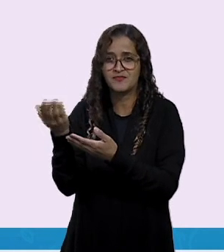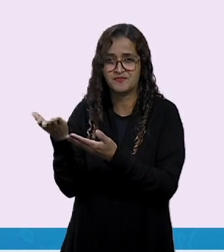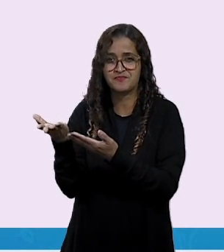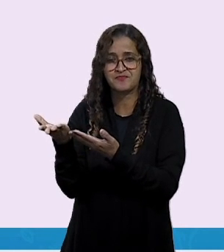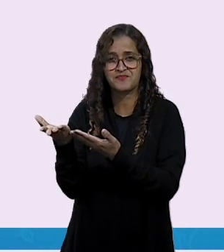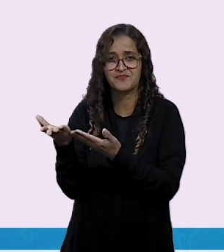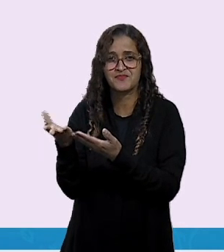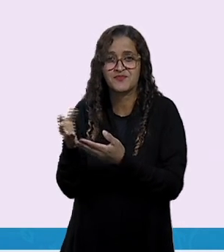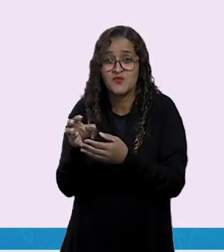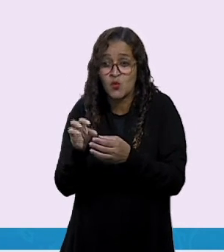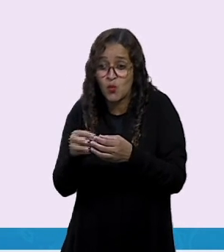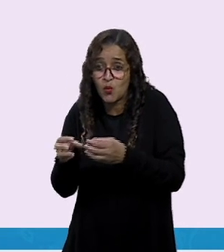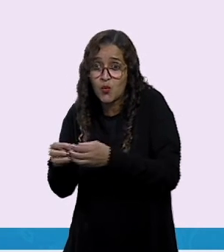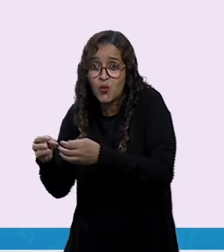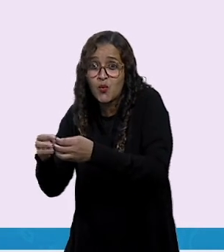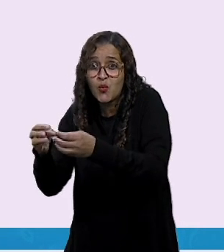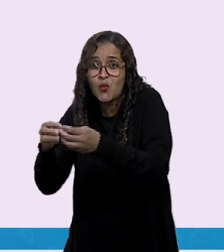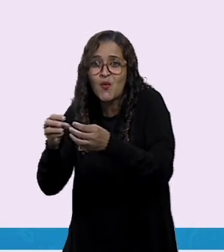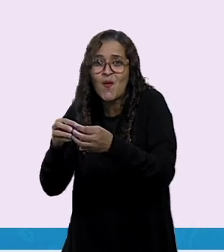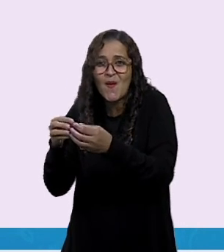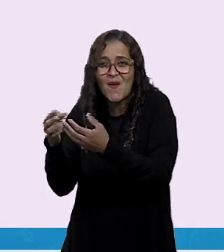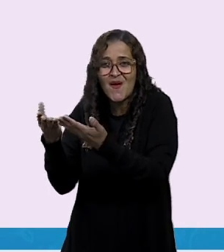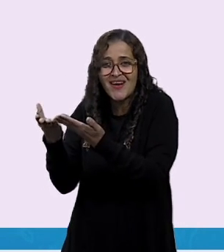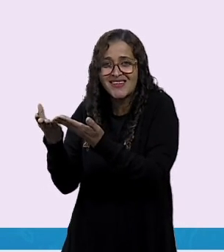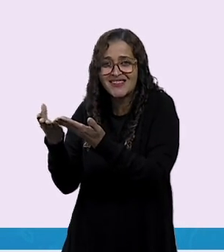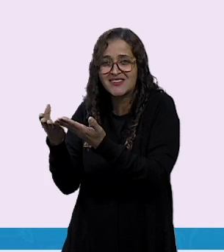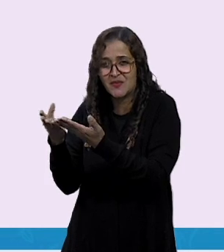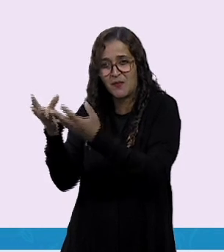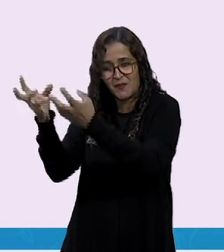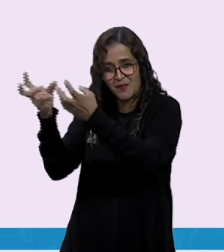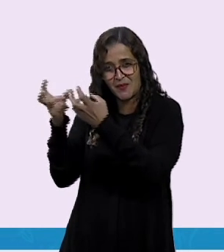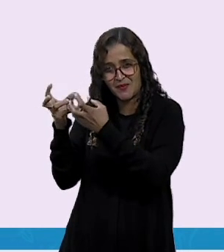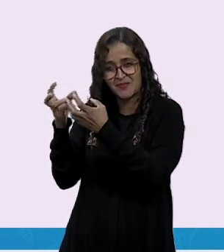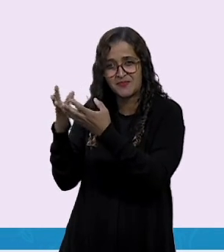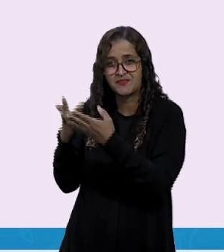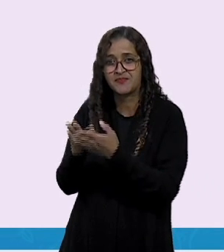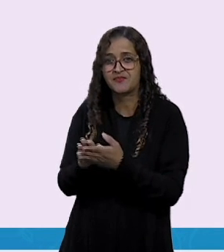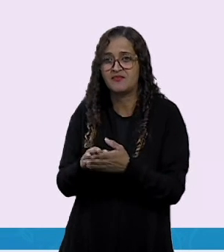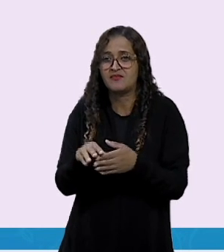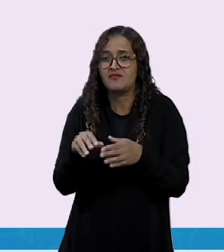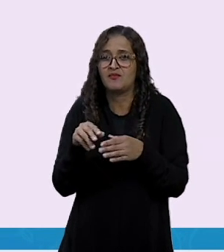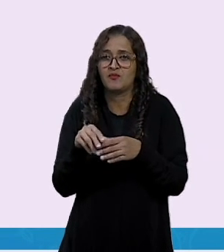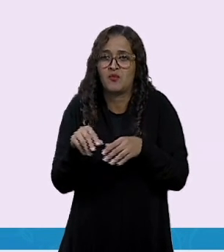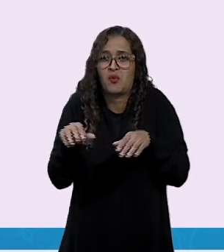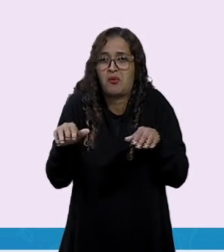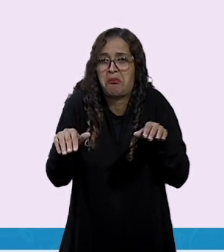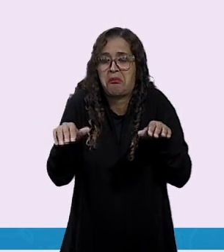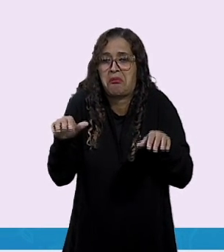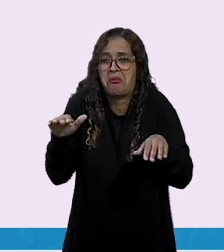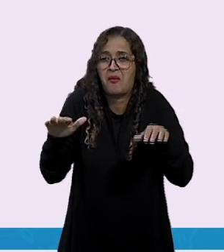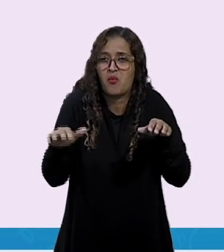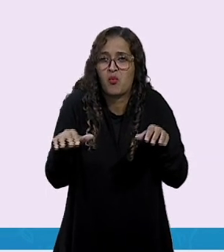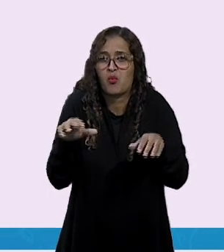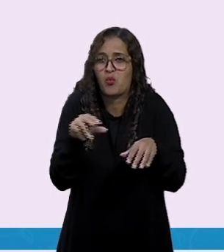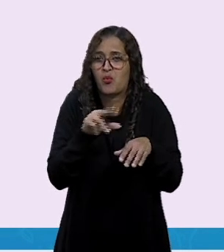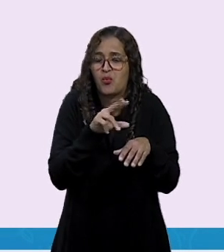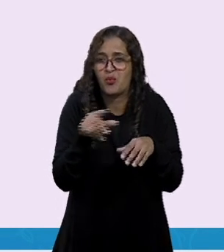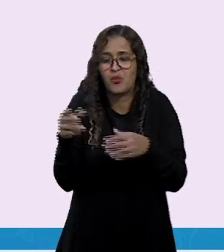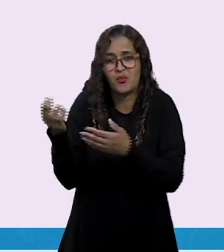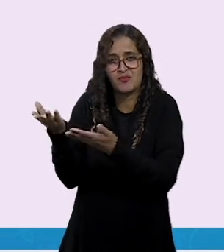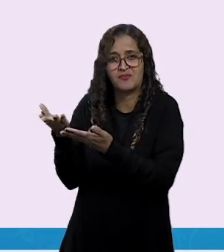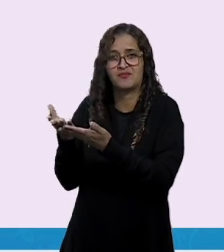ó. Conseguiu arrumar um ninho, um lugar bem bonitinho para ela colocar os ovos dela. O pinguim, olha que linda a imagem do